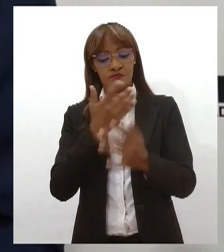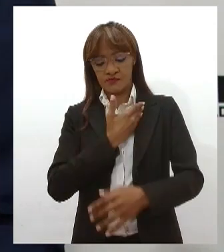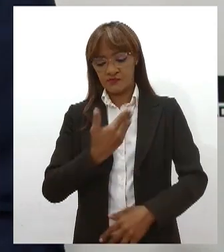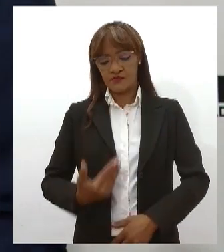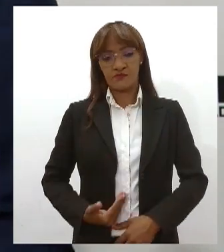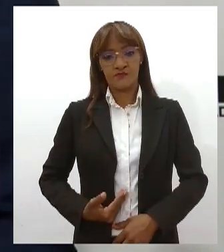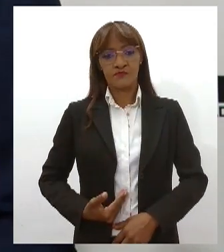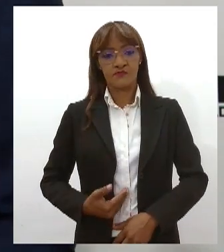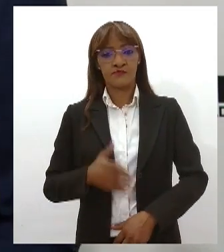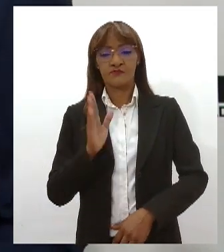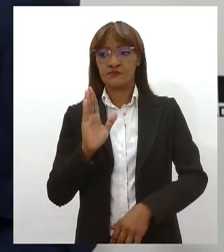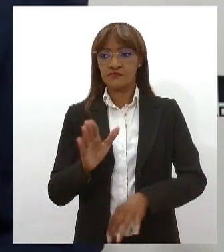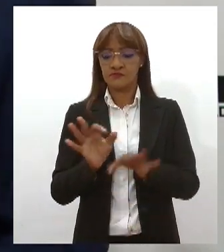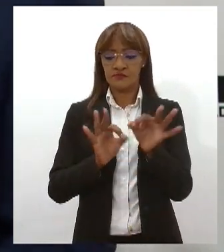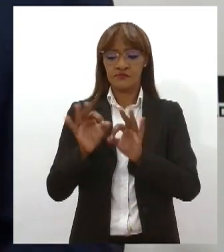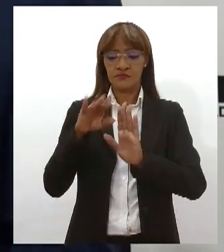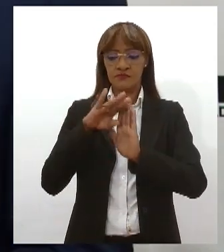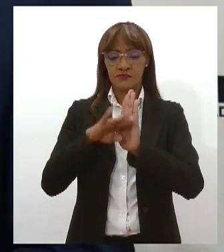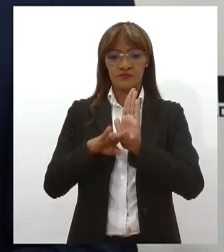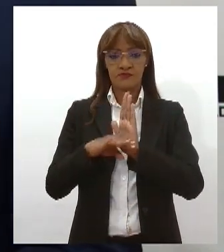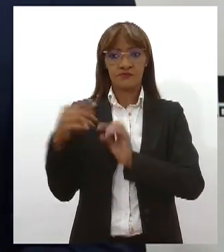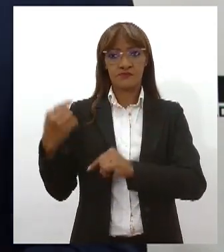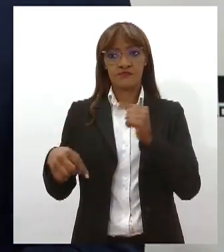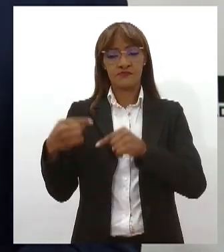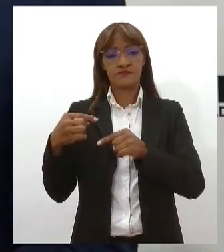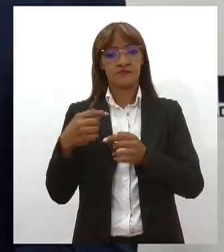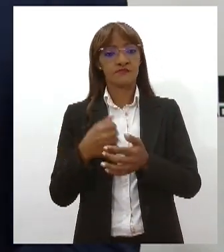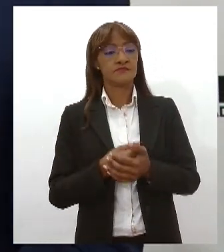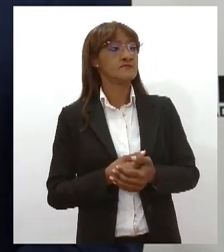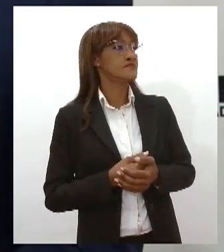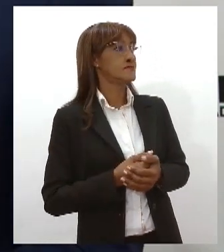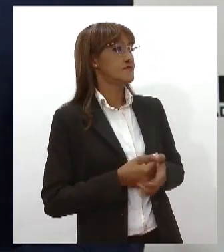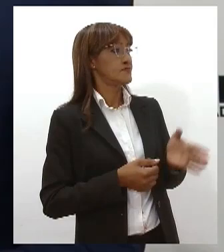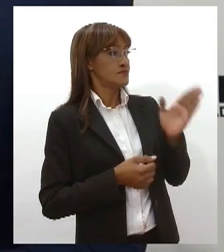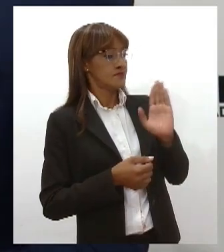construção planejada de políticas públicas. Seria mais ou menos,